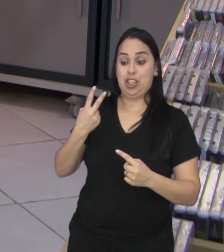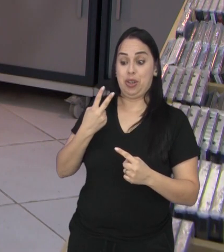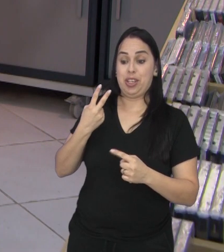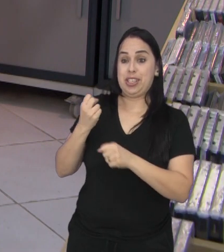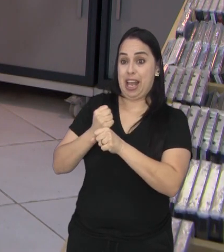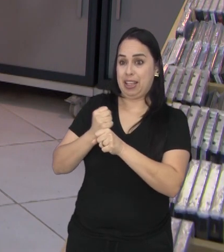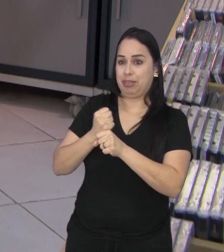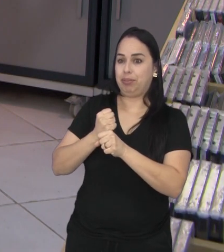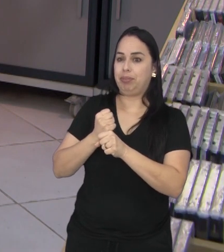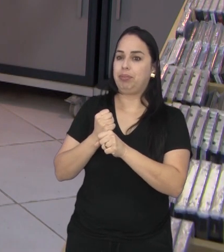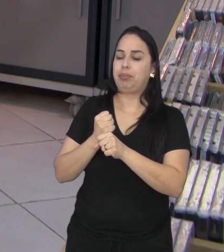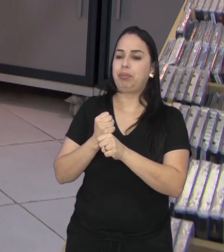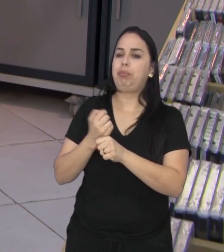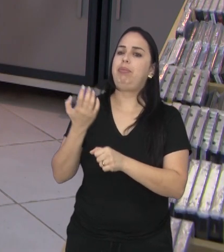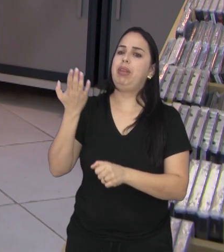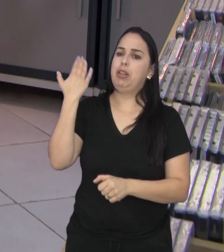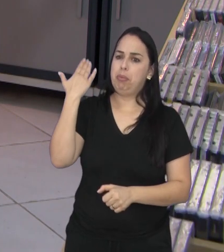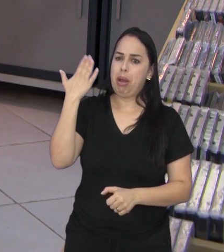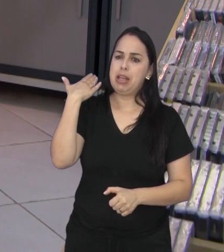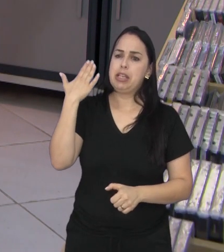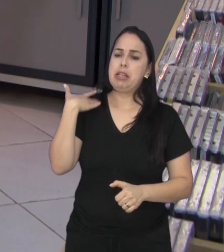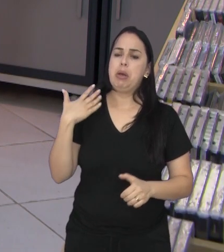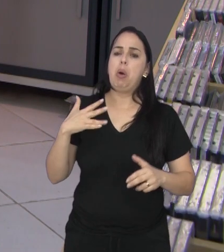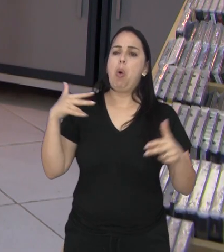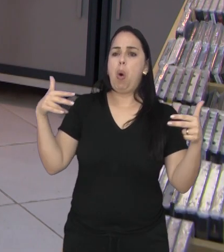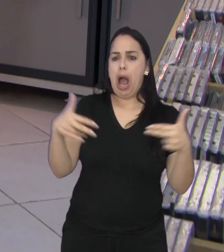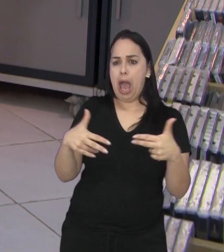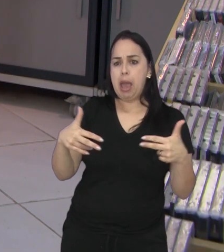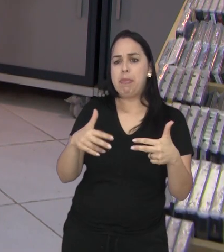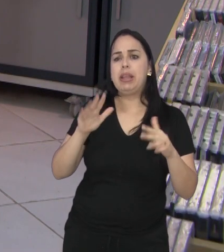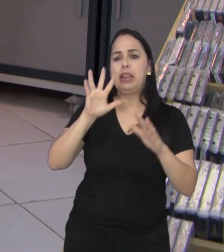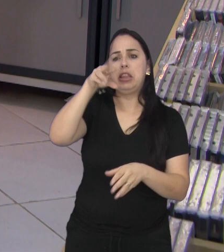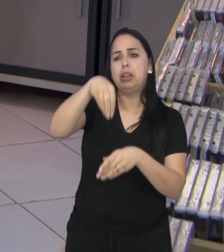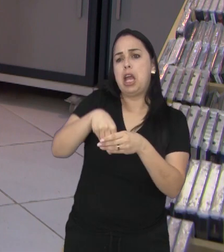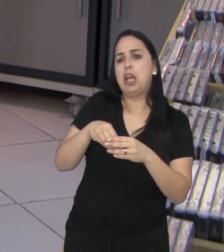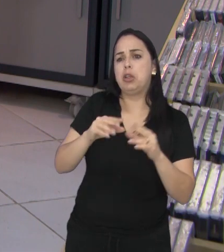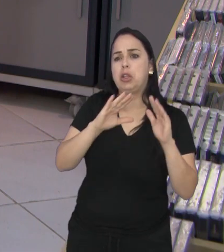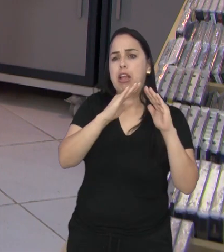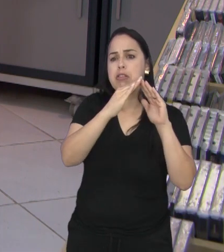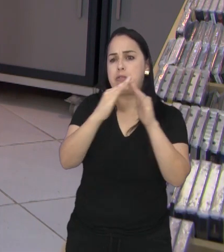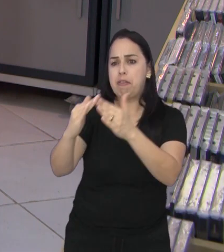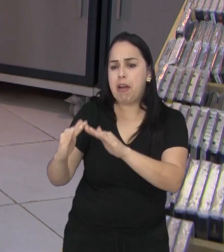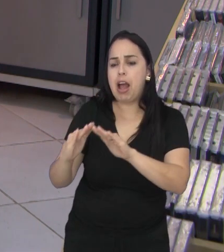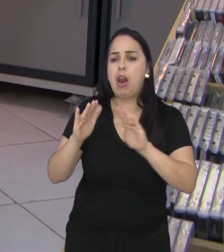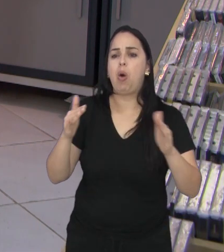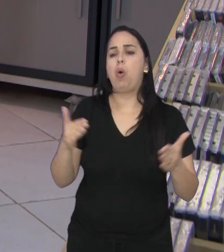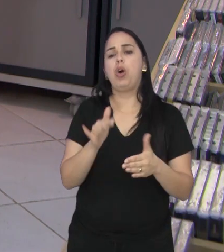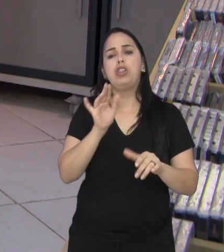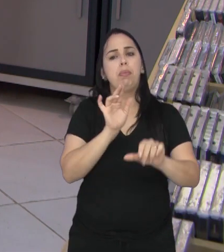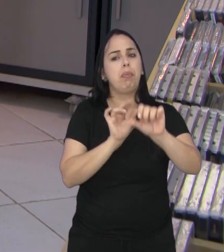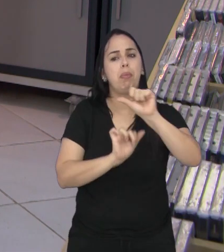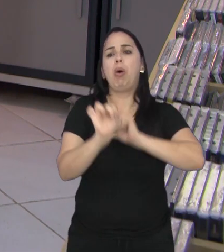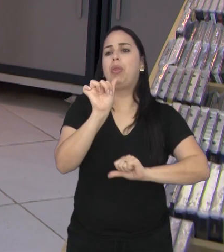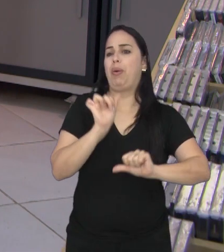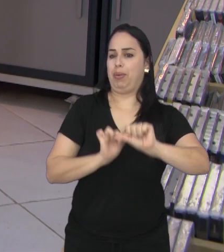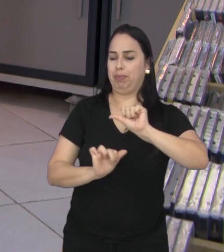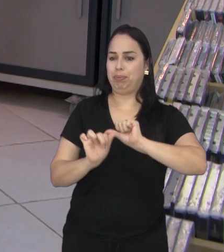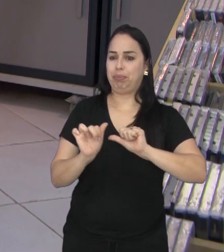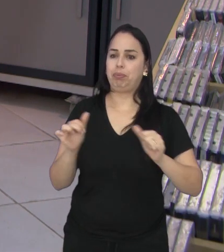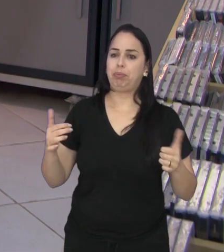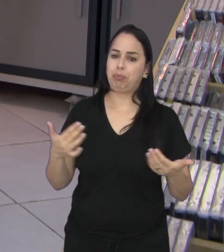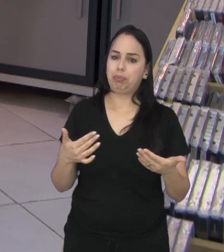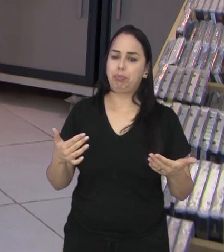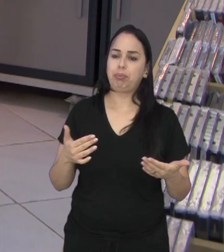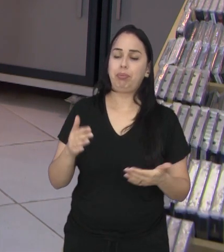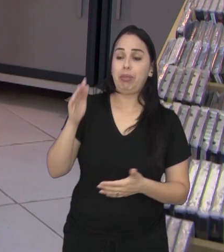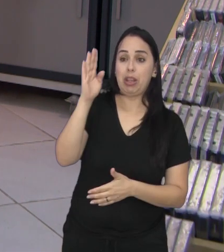rap ele era muito mais presente nas periferias. Hoje a gente tem muitos outros estilos, ainda bem, né? Assim, nós vivemos